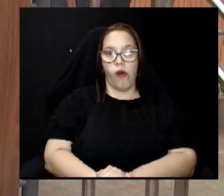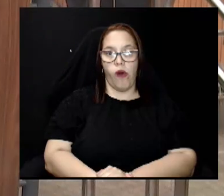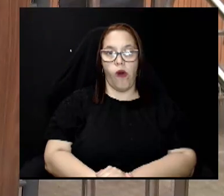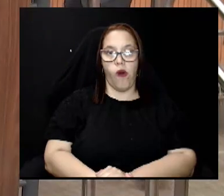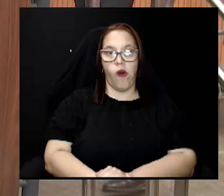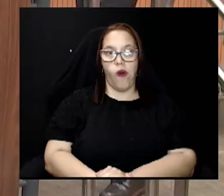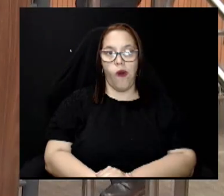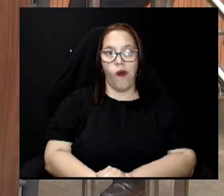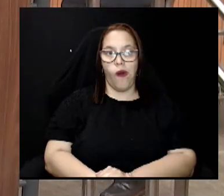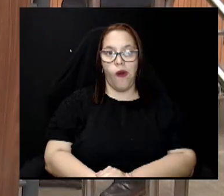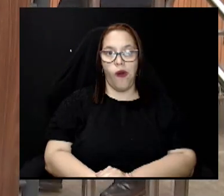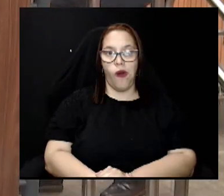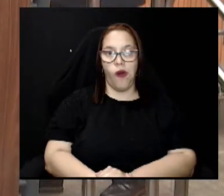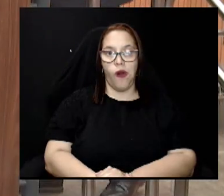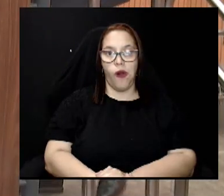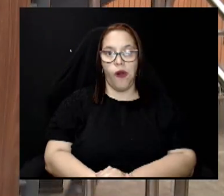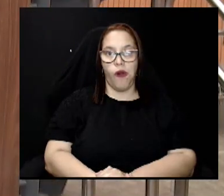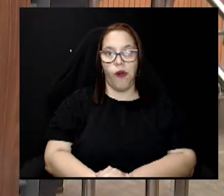Vou poupá-lo.